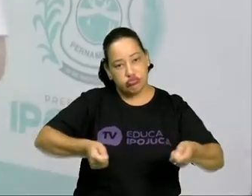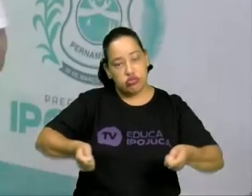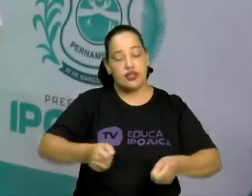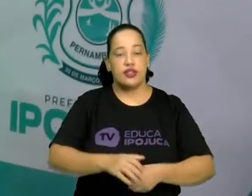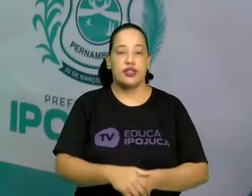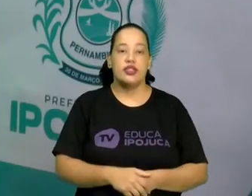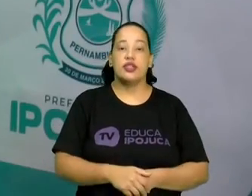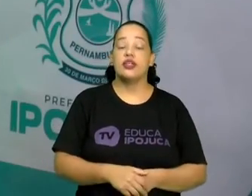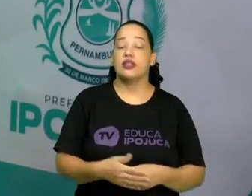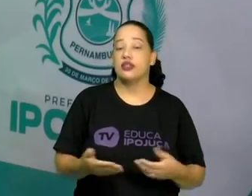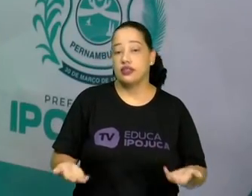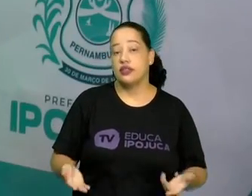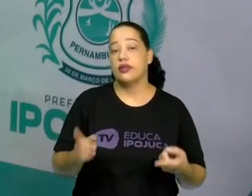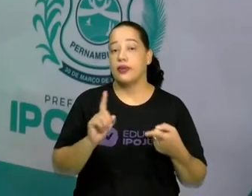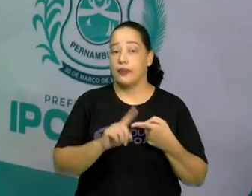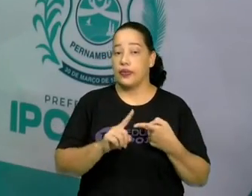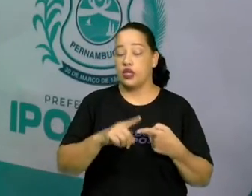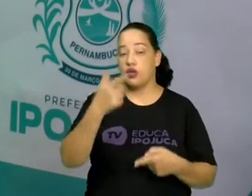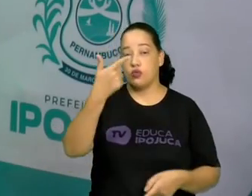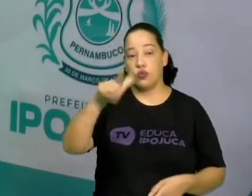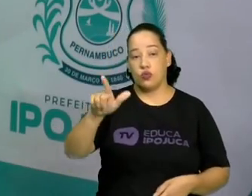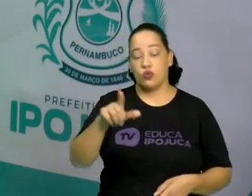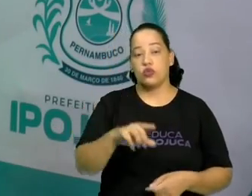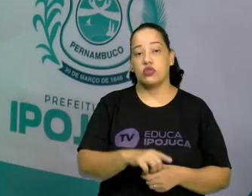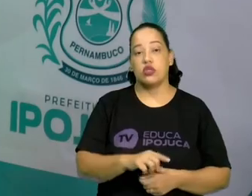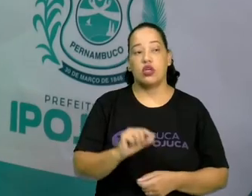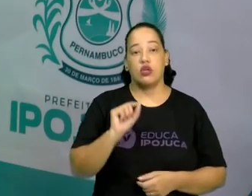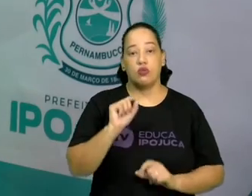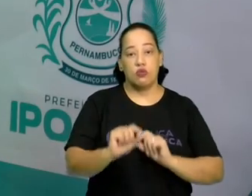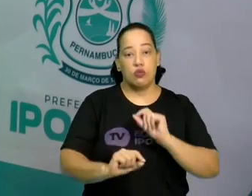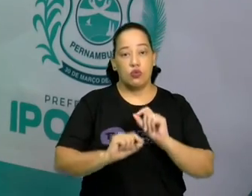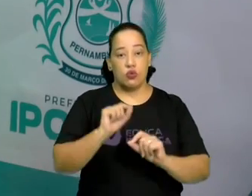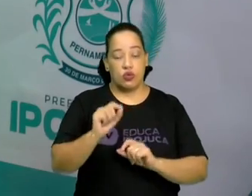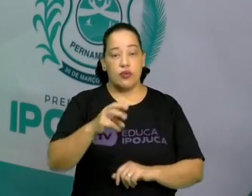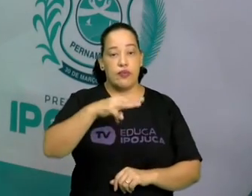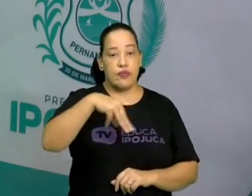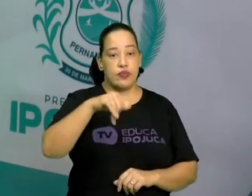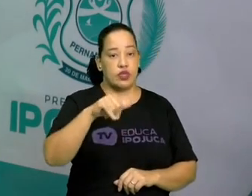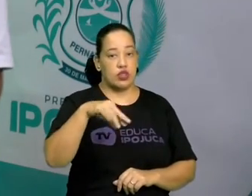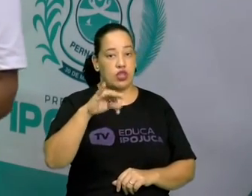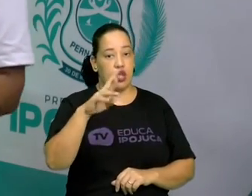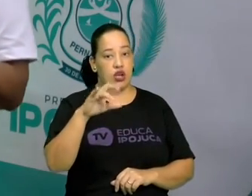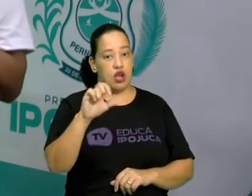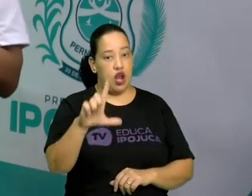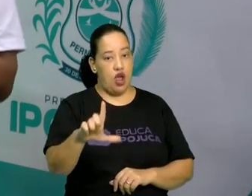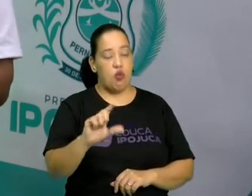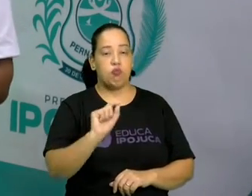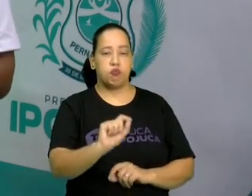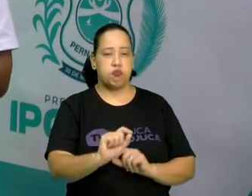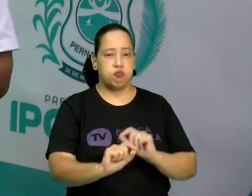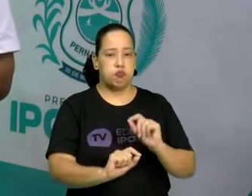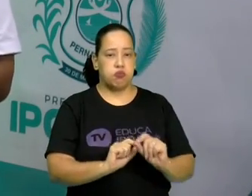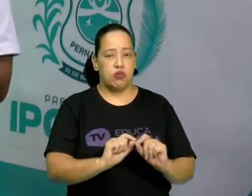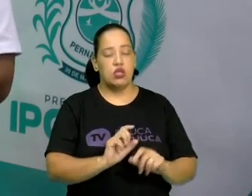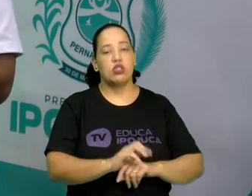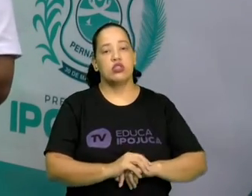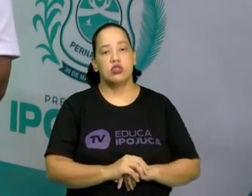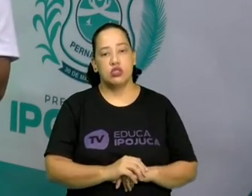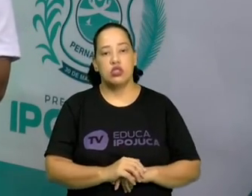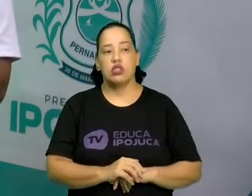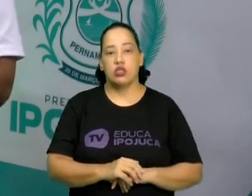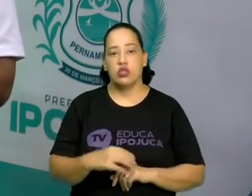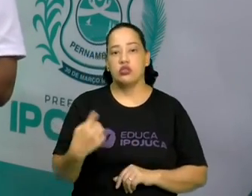E aí também vem outra extração do processo mineral, que aí a gente se enquadra um pouco porque a